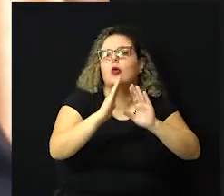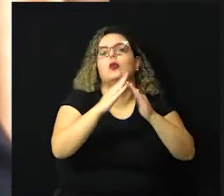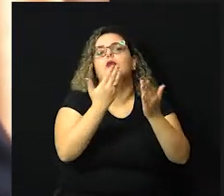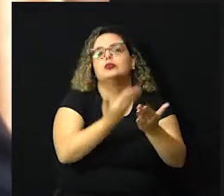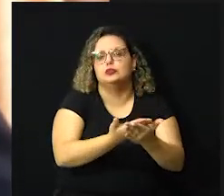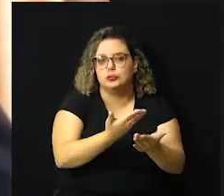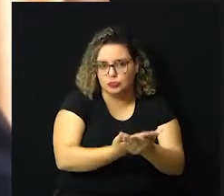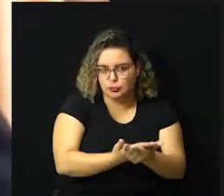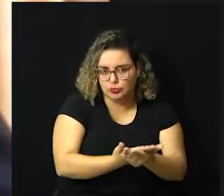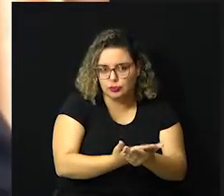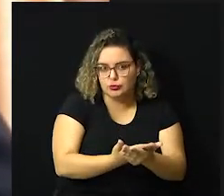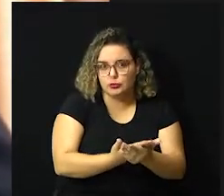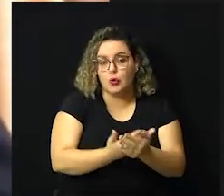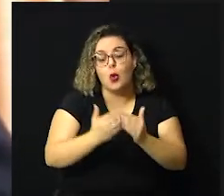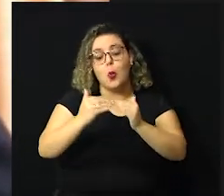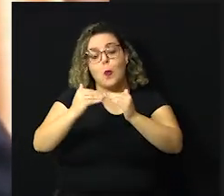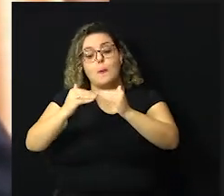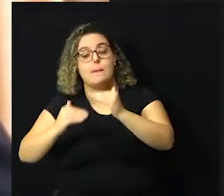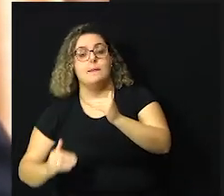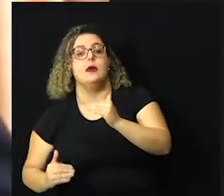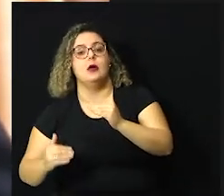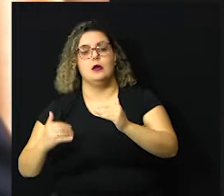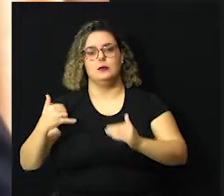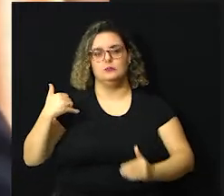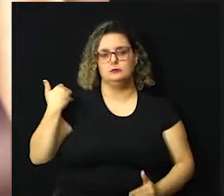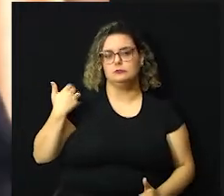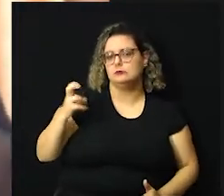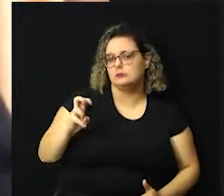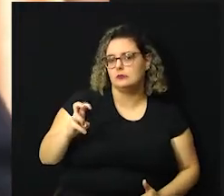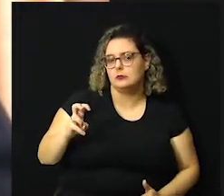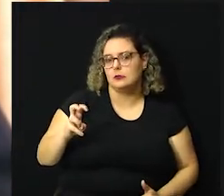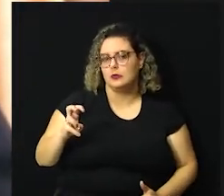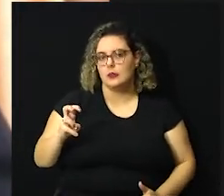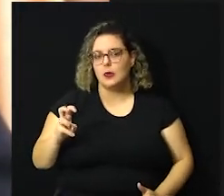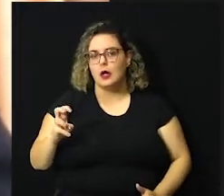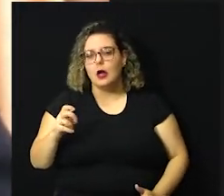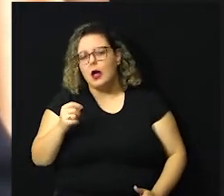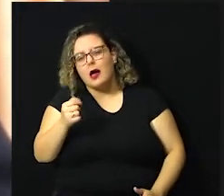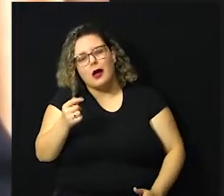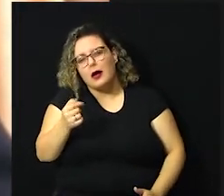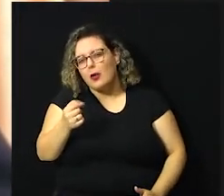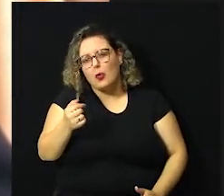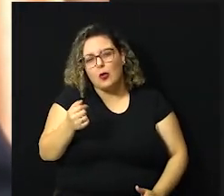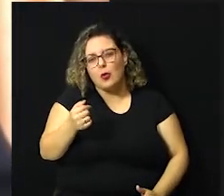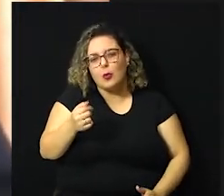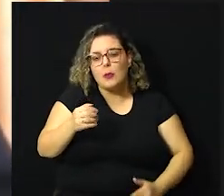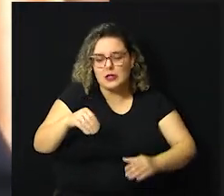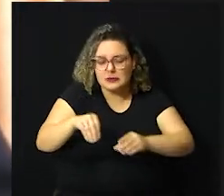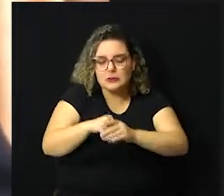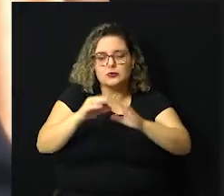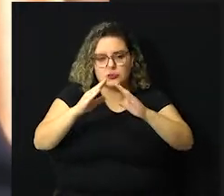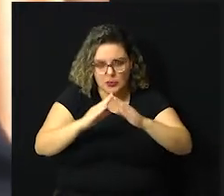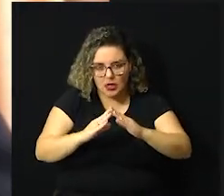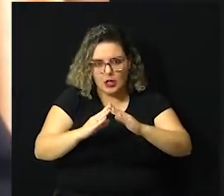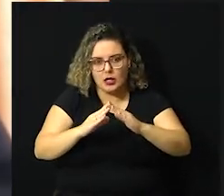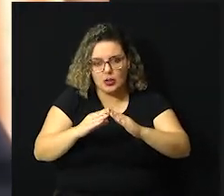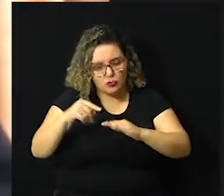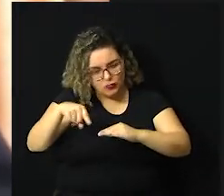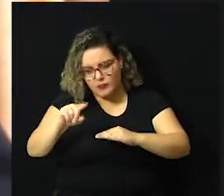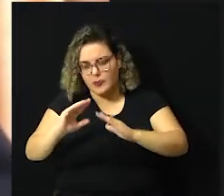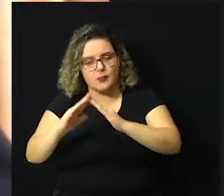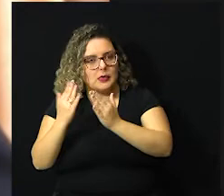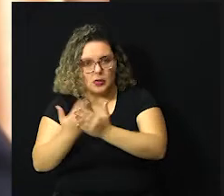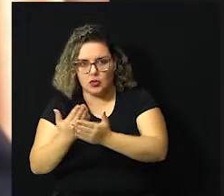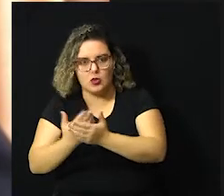escolas. Crianças com menos de 5 anos, é quase que uma concordância geral, são crianças mais caseiras, cujo